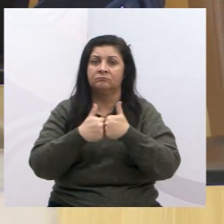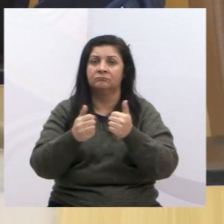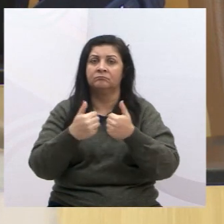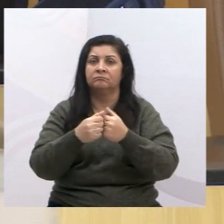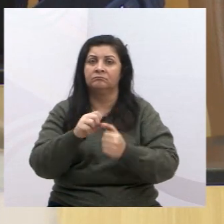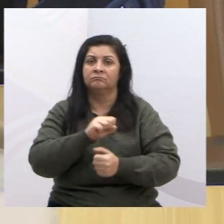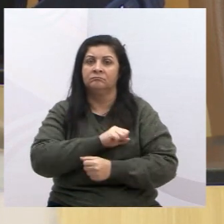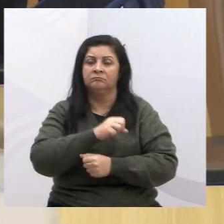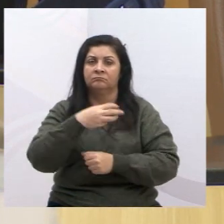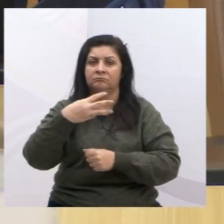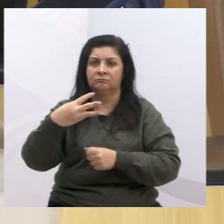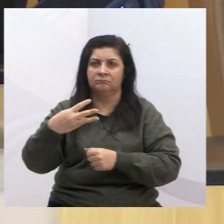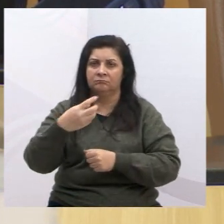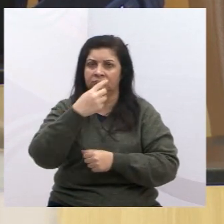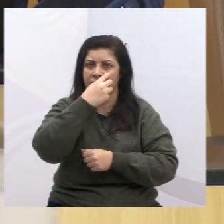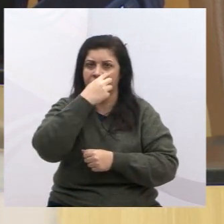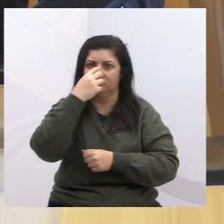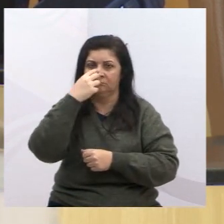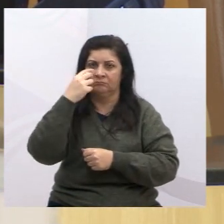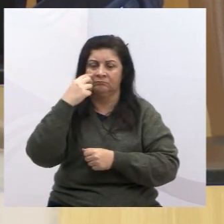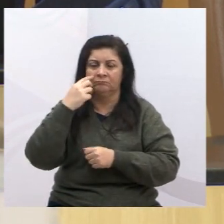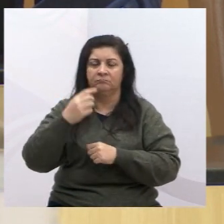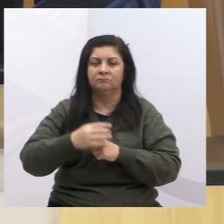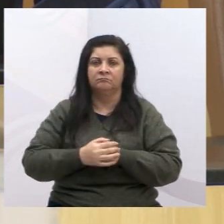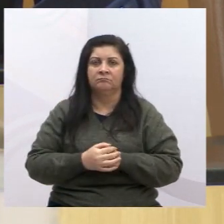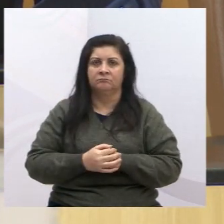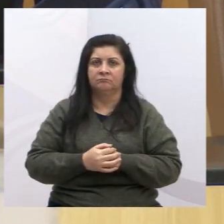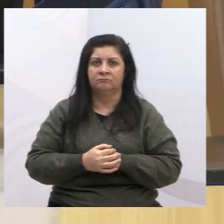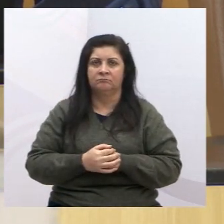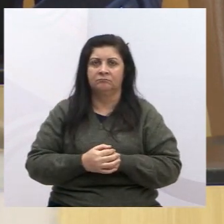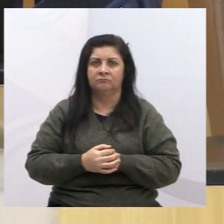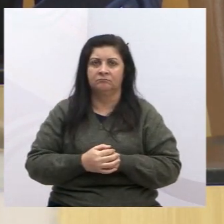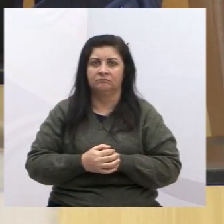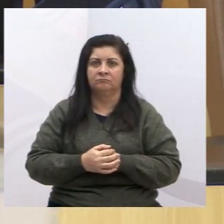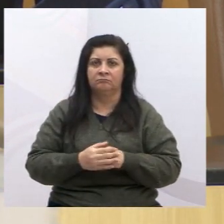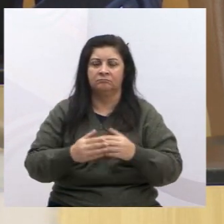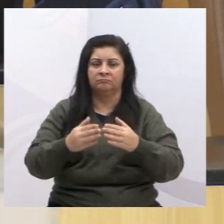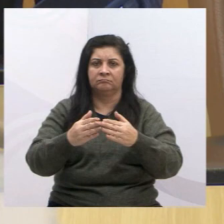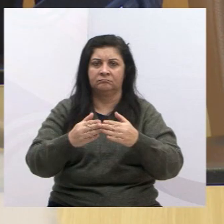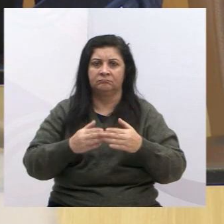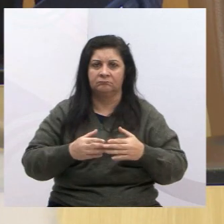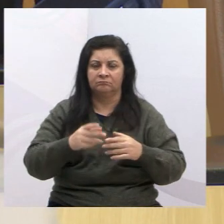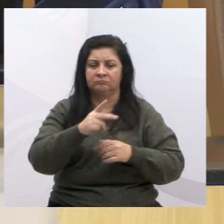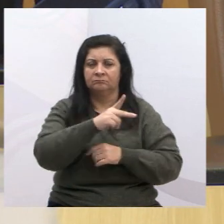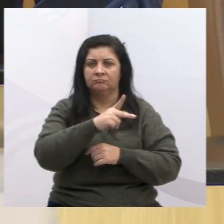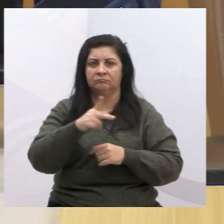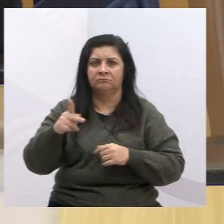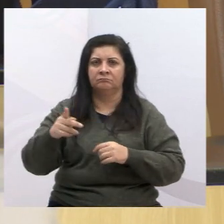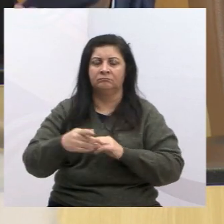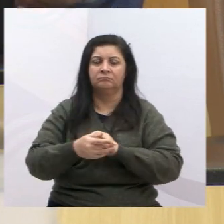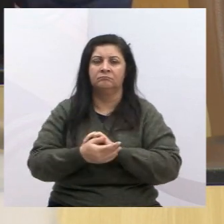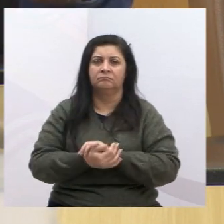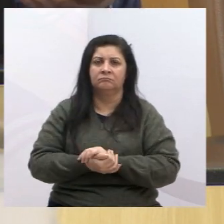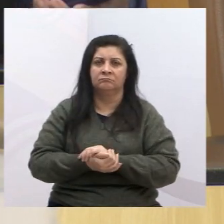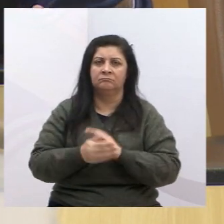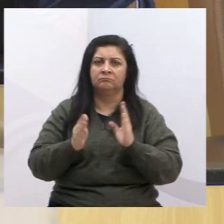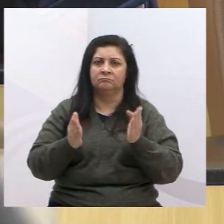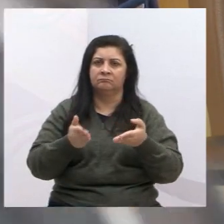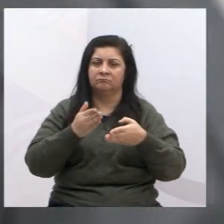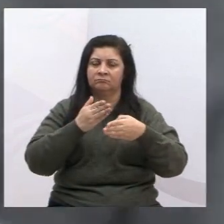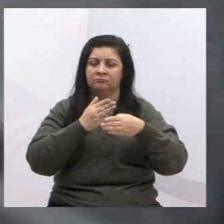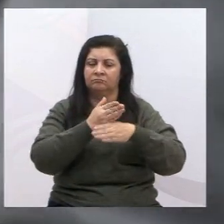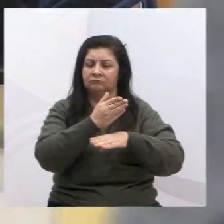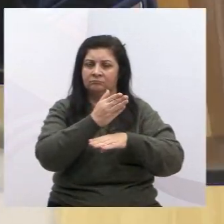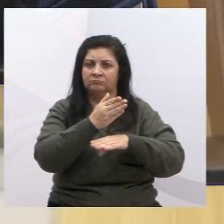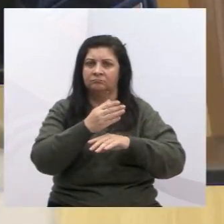3, Parque Meia Lua. Requeremos ao excelentíssimo senhor presidente desta casa, ouvido e aprovado